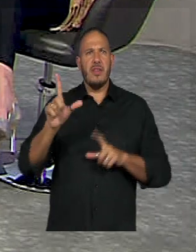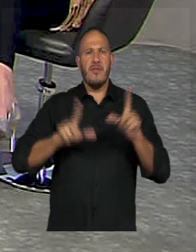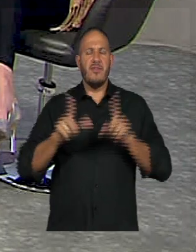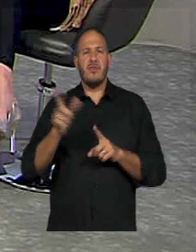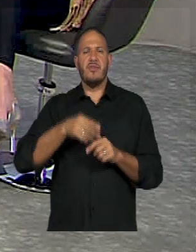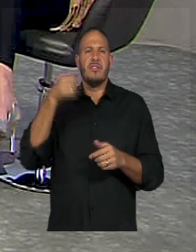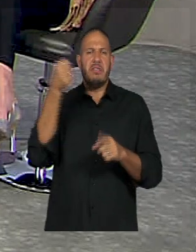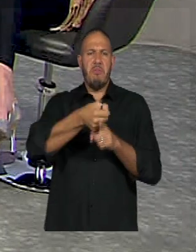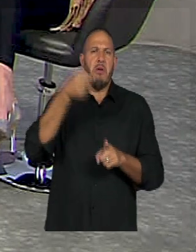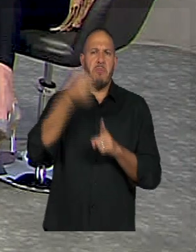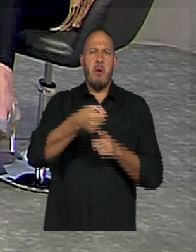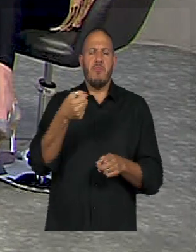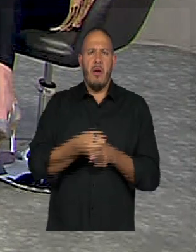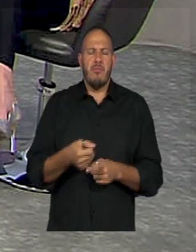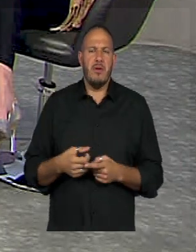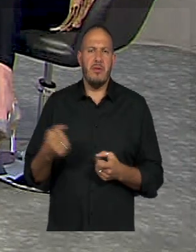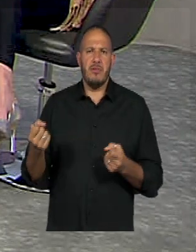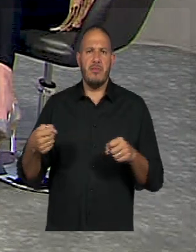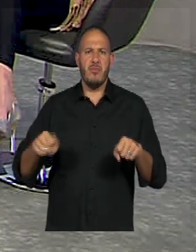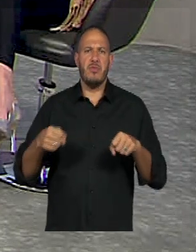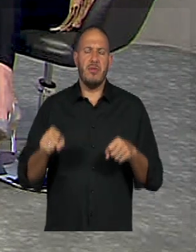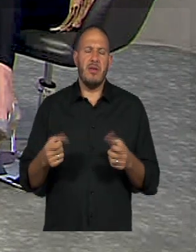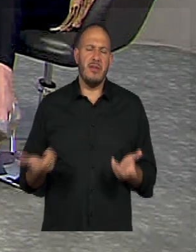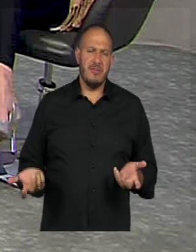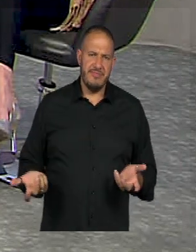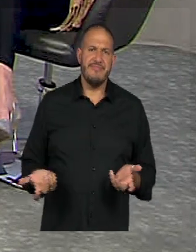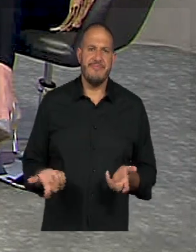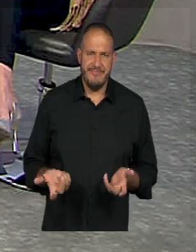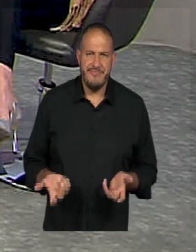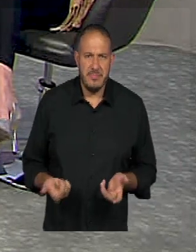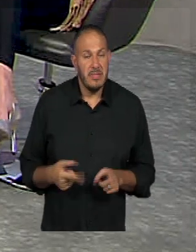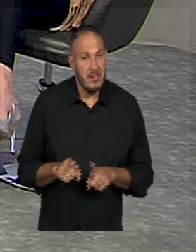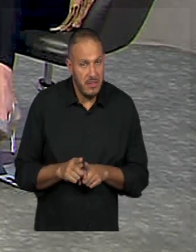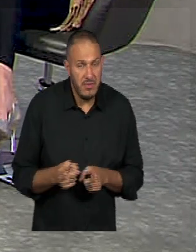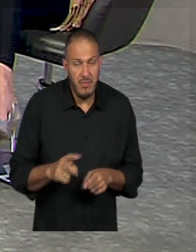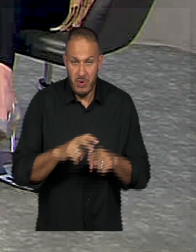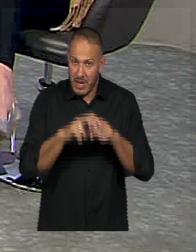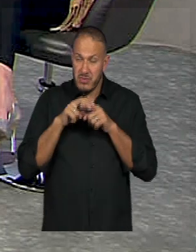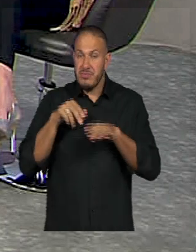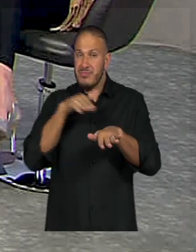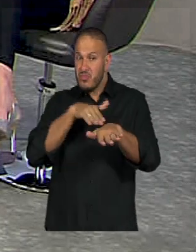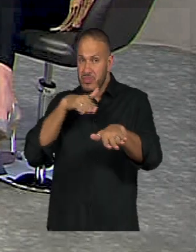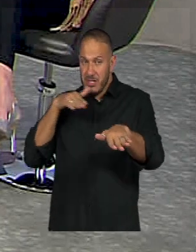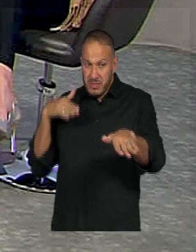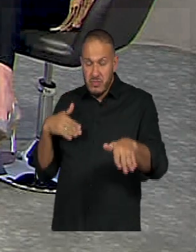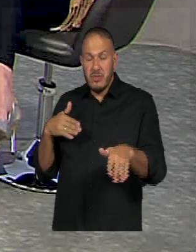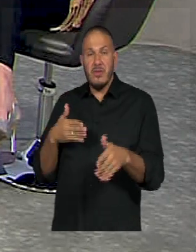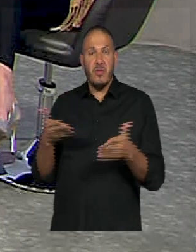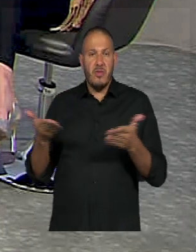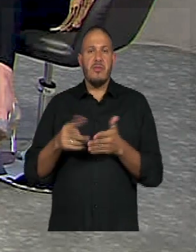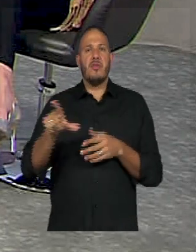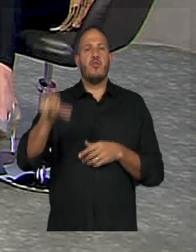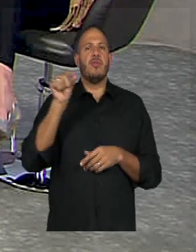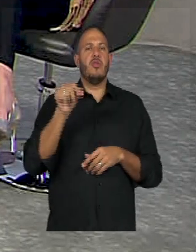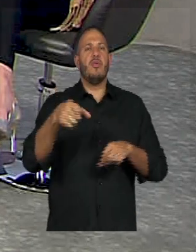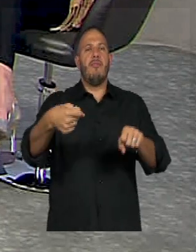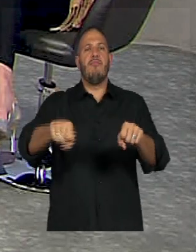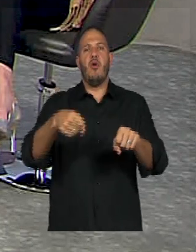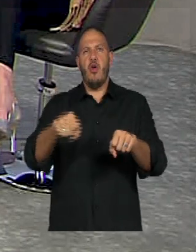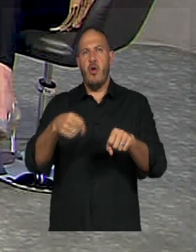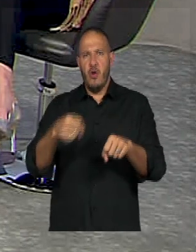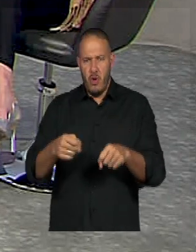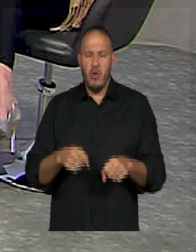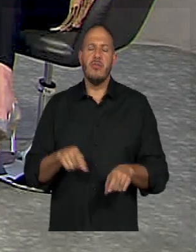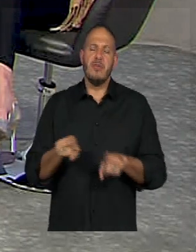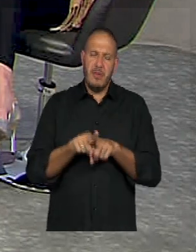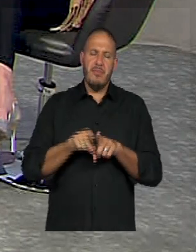pouco tempo, certo? Os entregadores. Então, devido ao trânsito caótico, optou-se por moto. A moto e